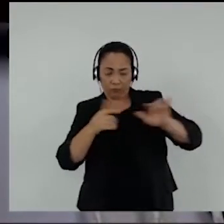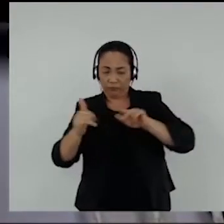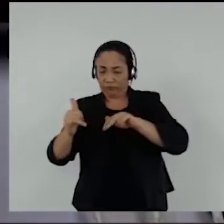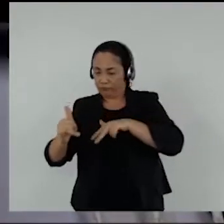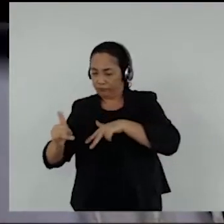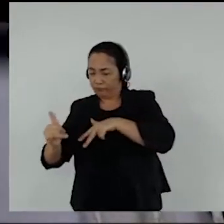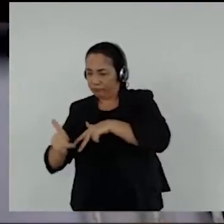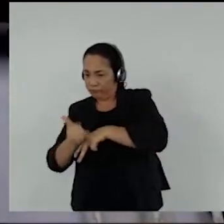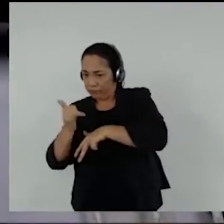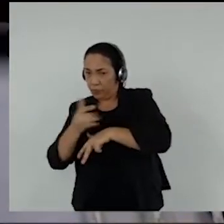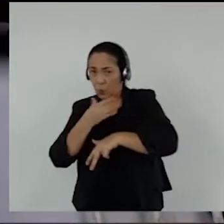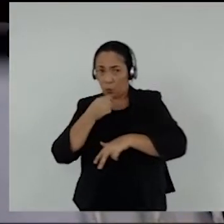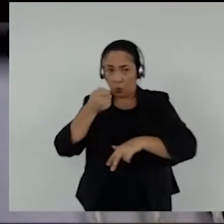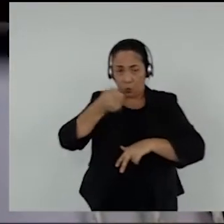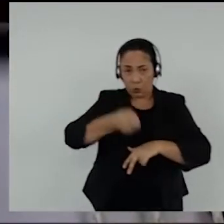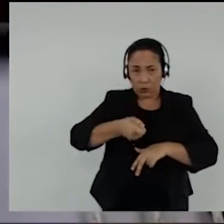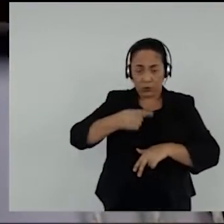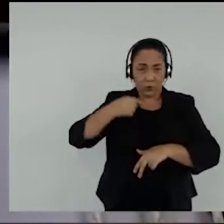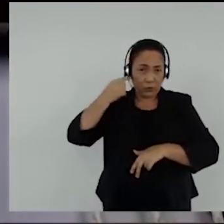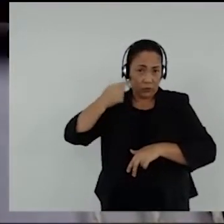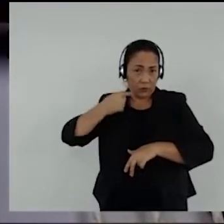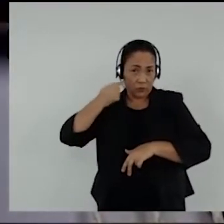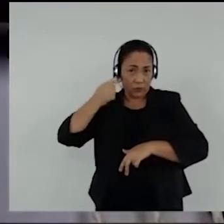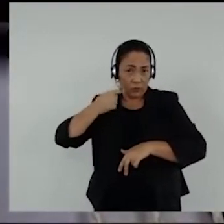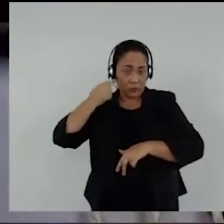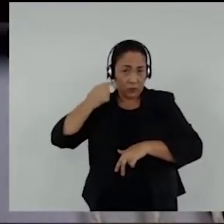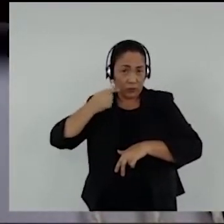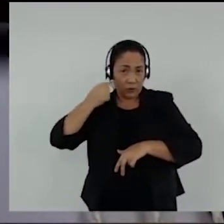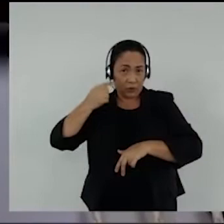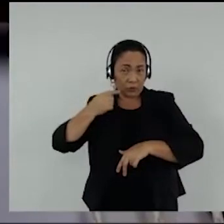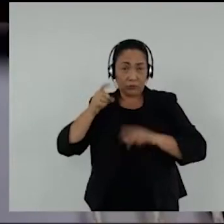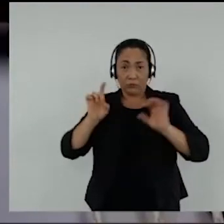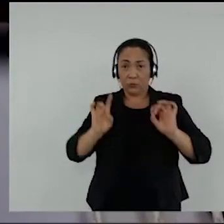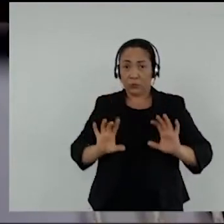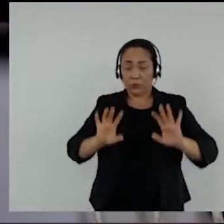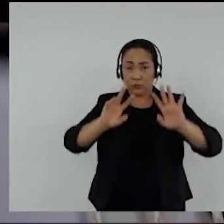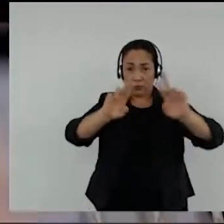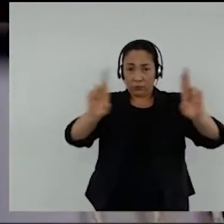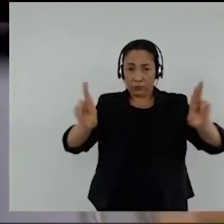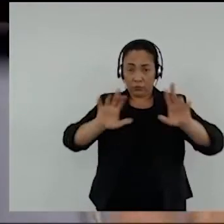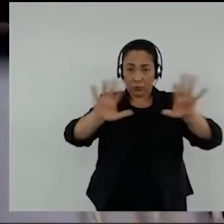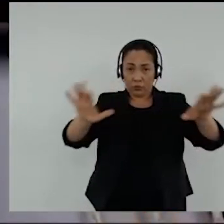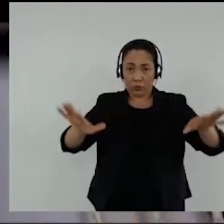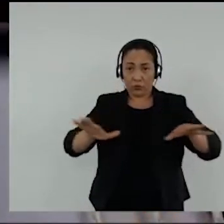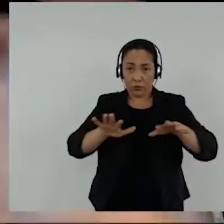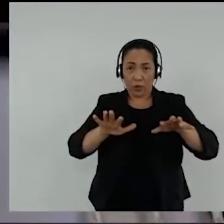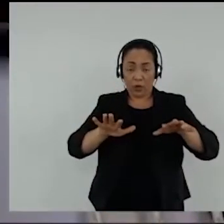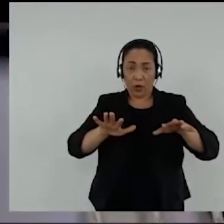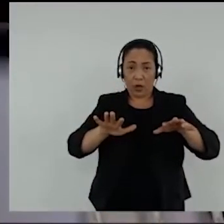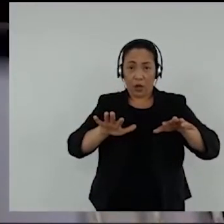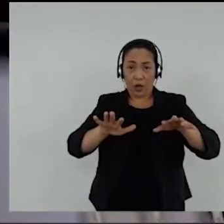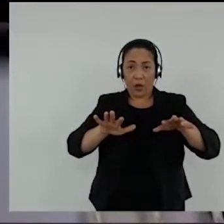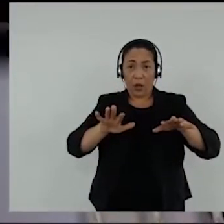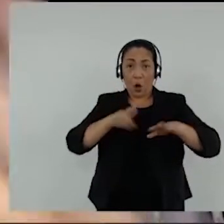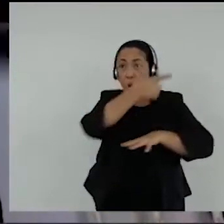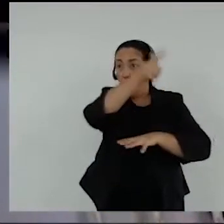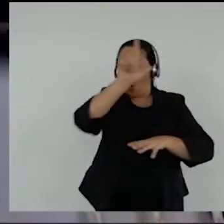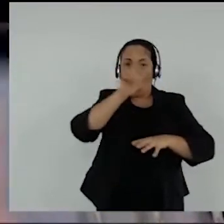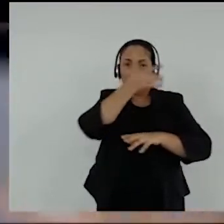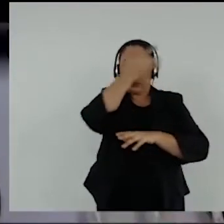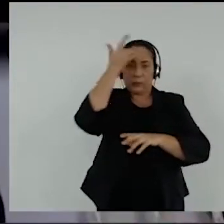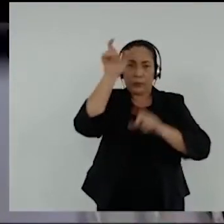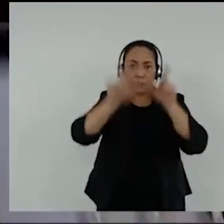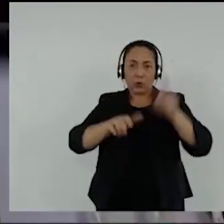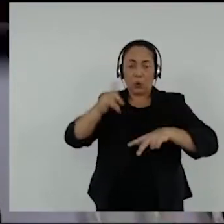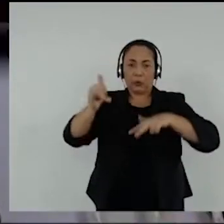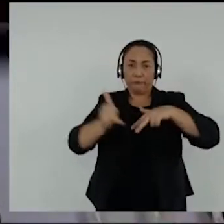o juiz, advogado, promotor, réu e jurados. Ou seja, que não tivessem presentes, basicamente,